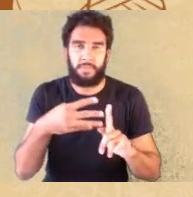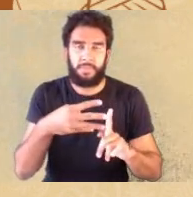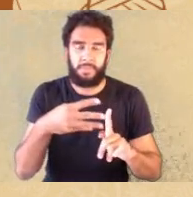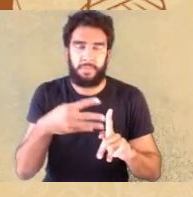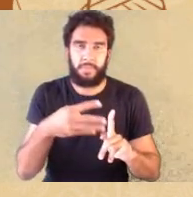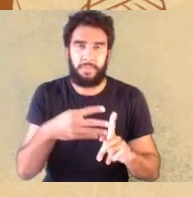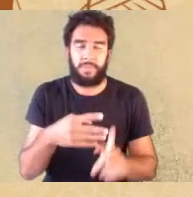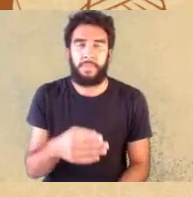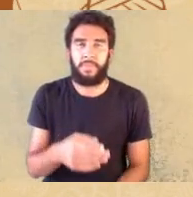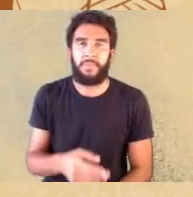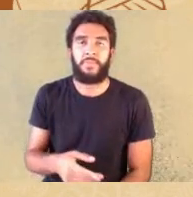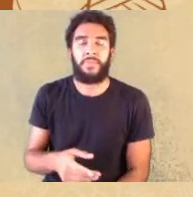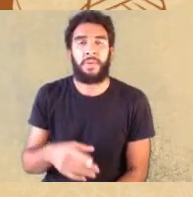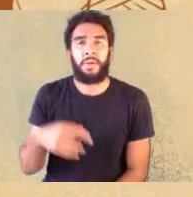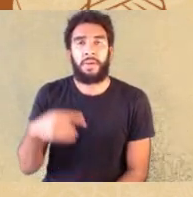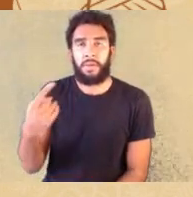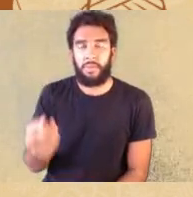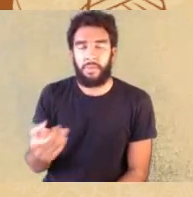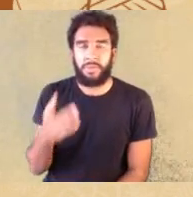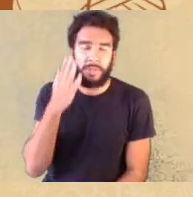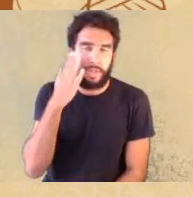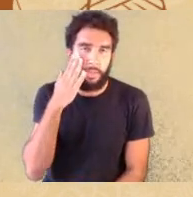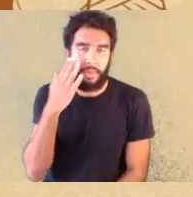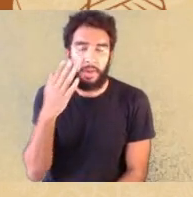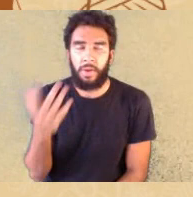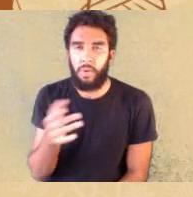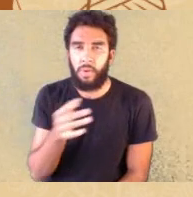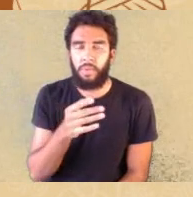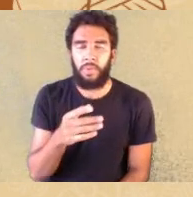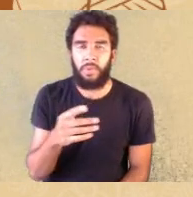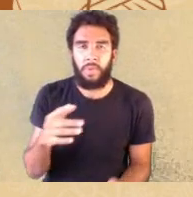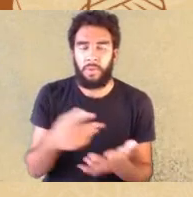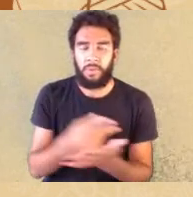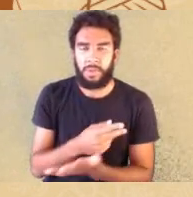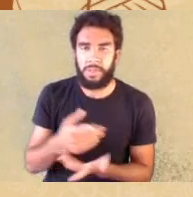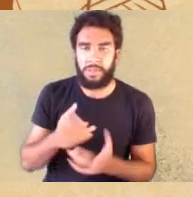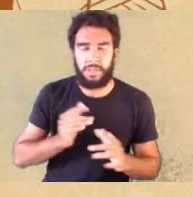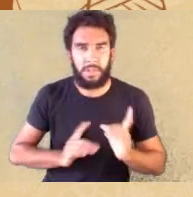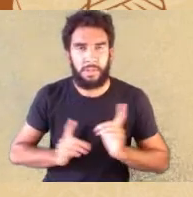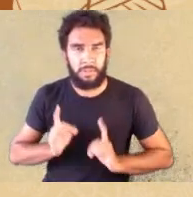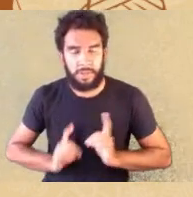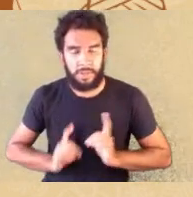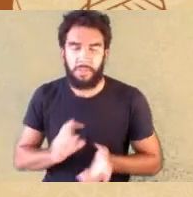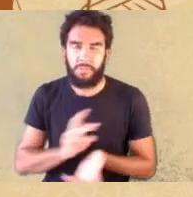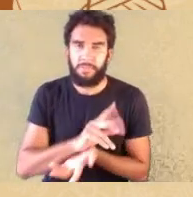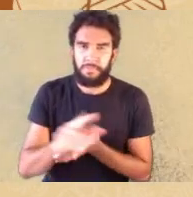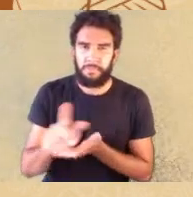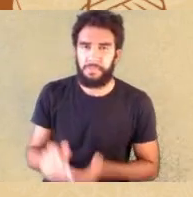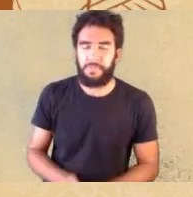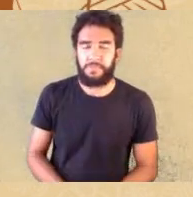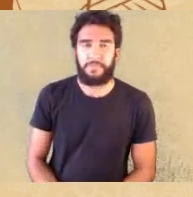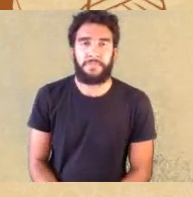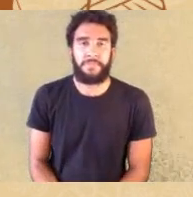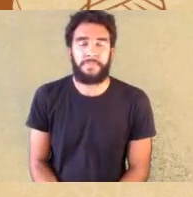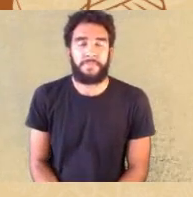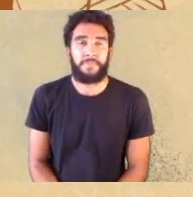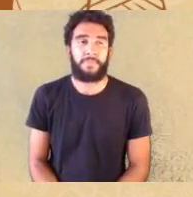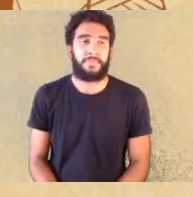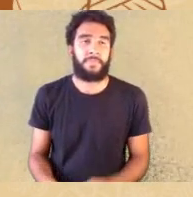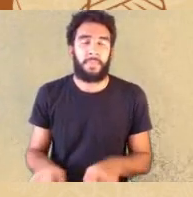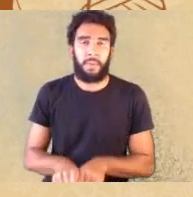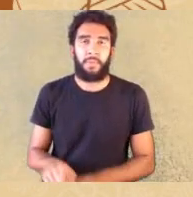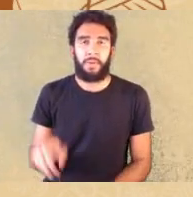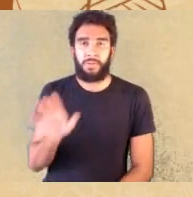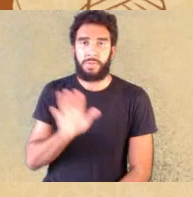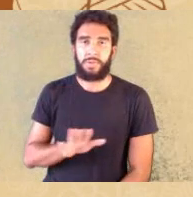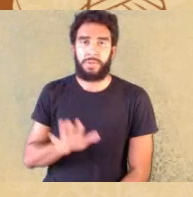quanto é prevalente, por exemplo, depressão, muito alto, considerado aos outros países, de forma geral. Depois eu vou mostrar,